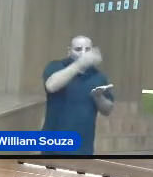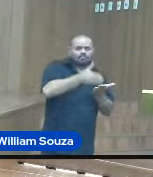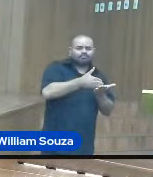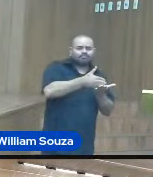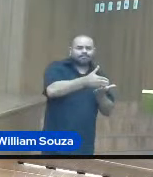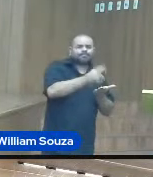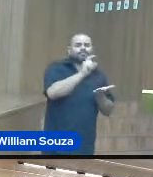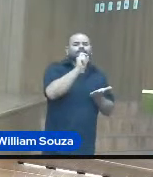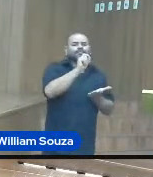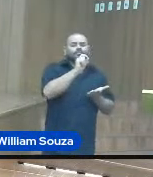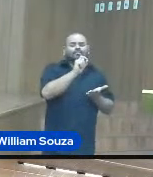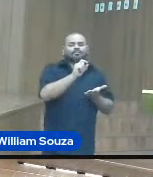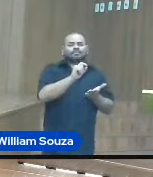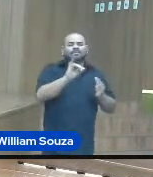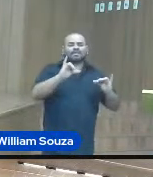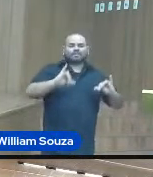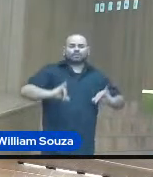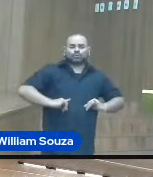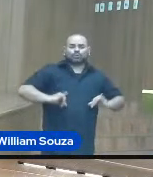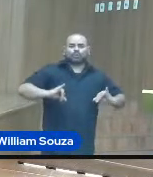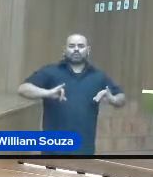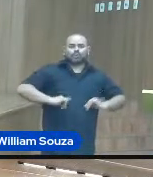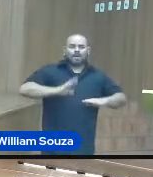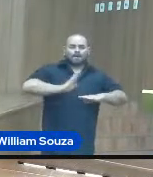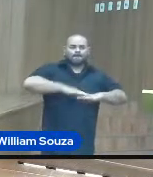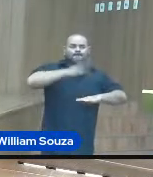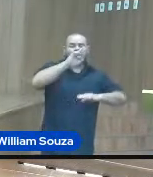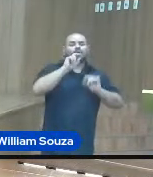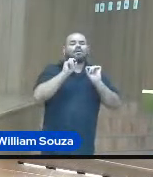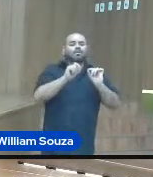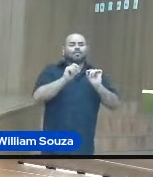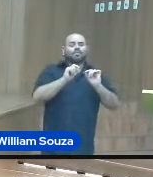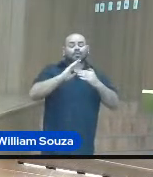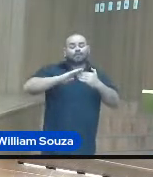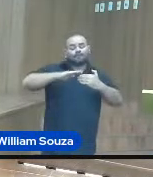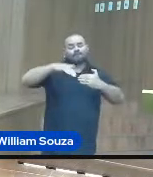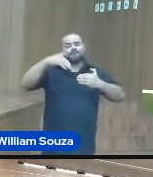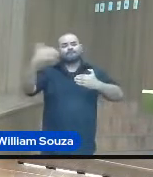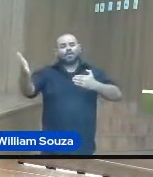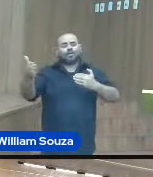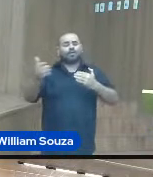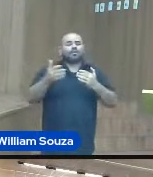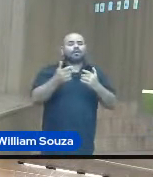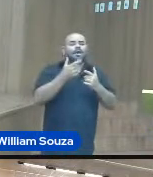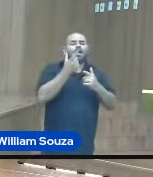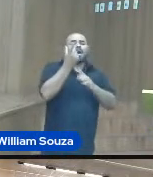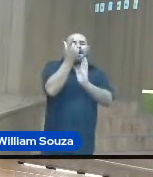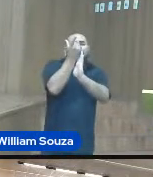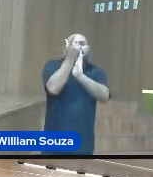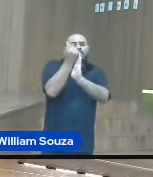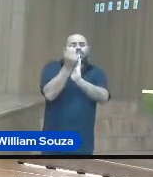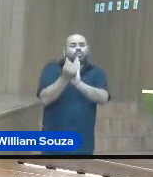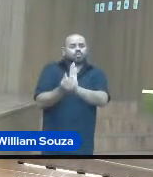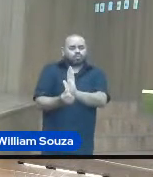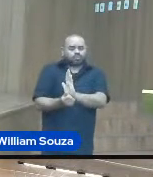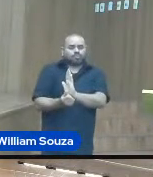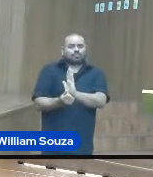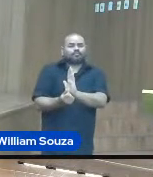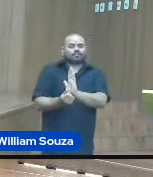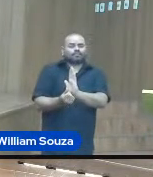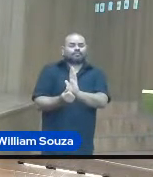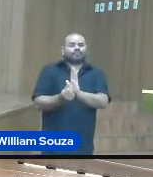a sofrer mais ainda com as crises externas que vinham de fora. E aí